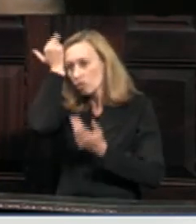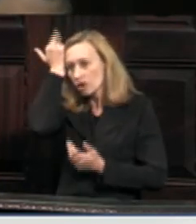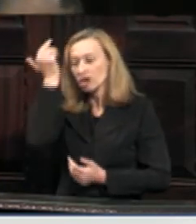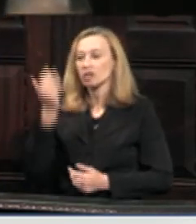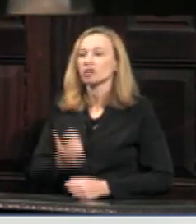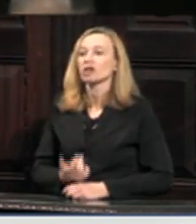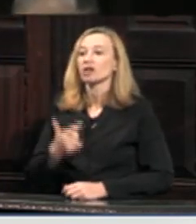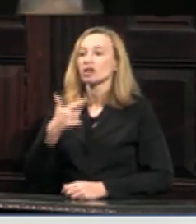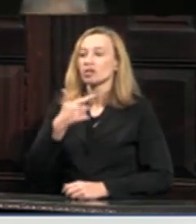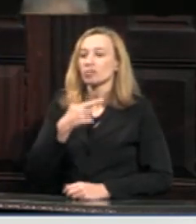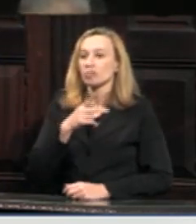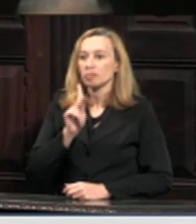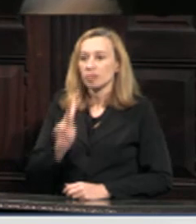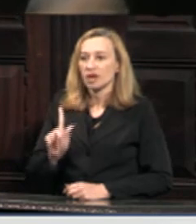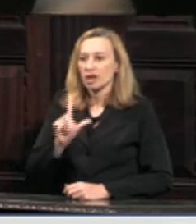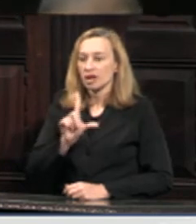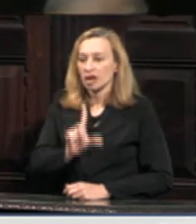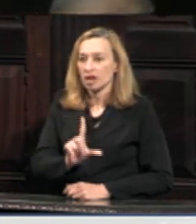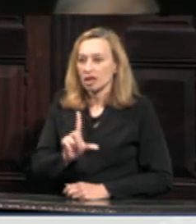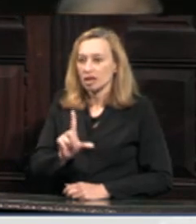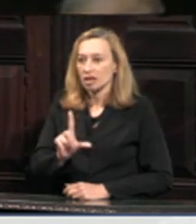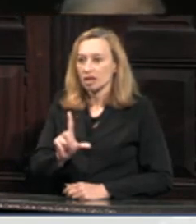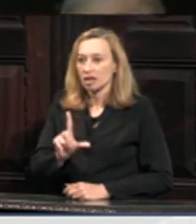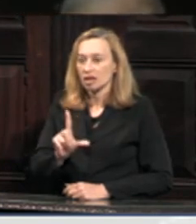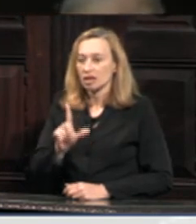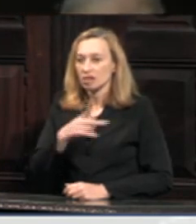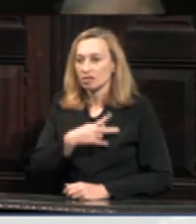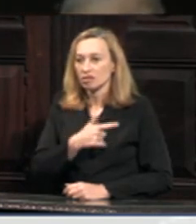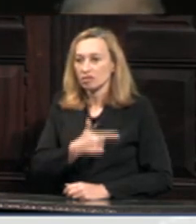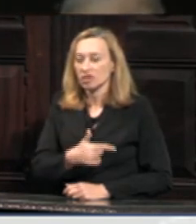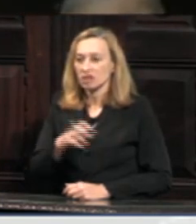PL 2599-2017, deputada Marta Rocha.